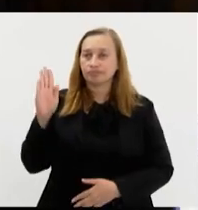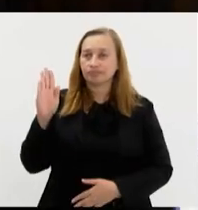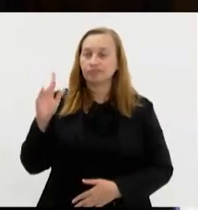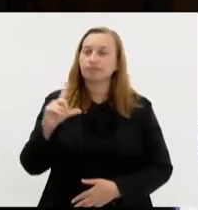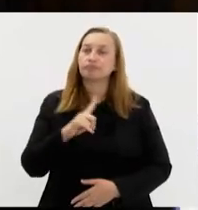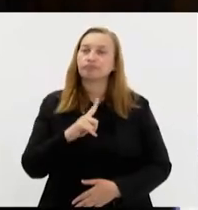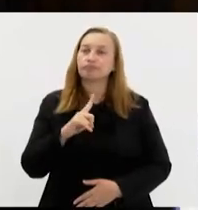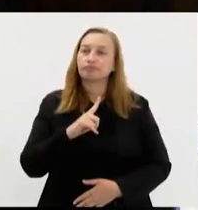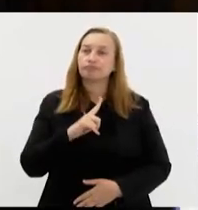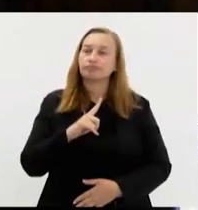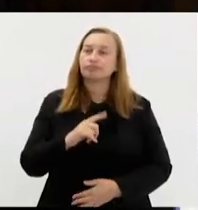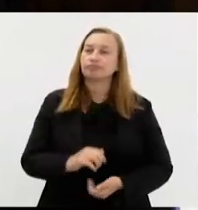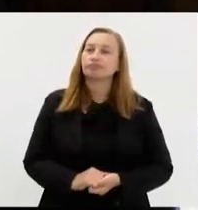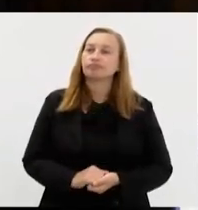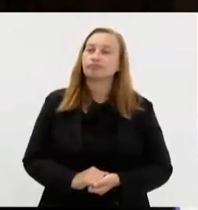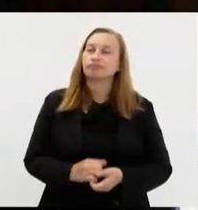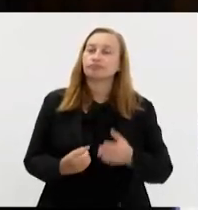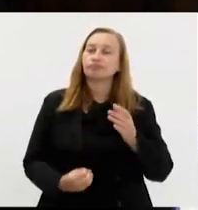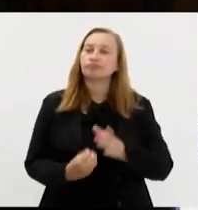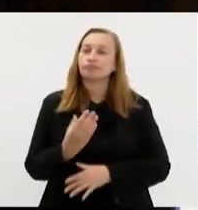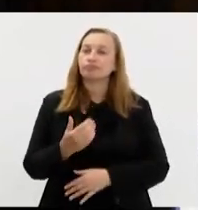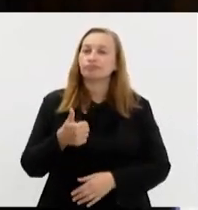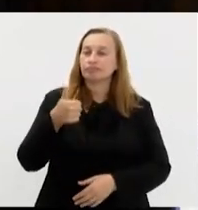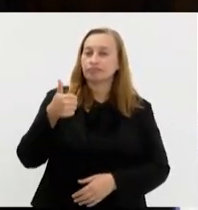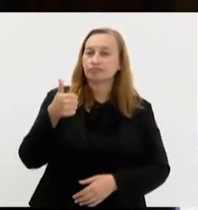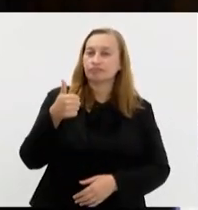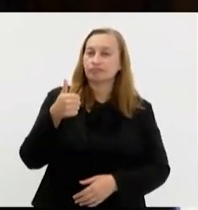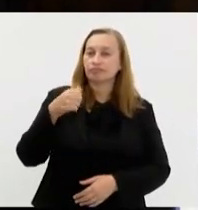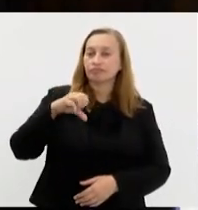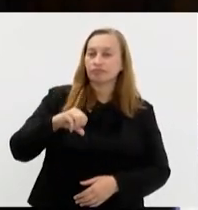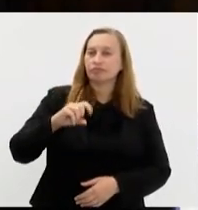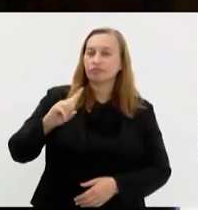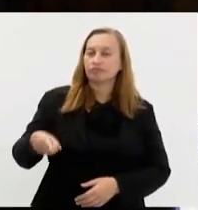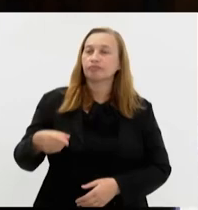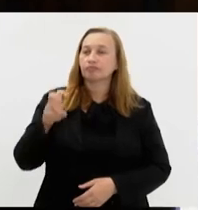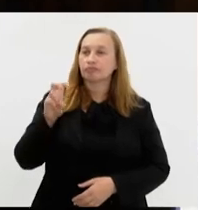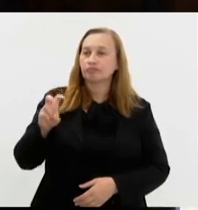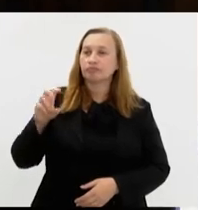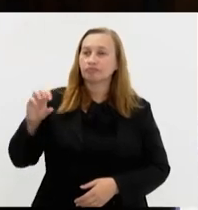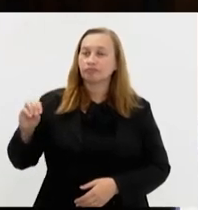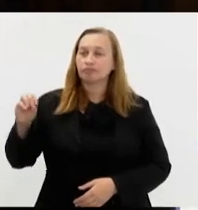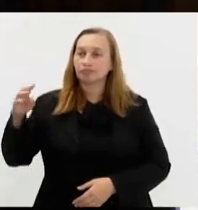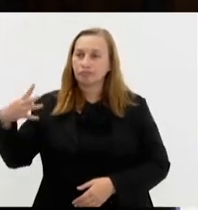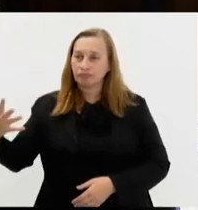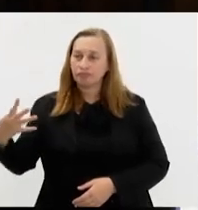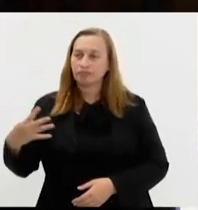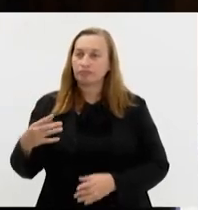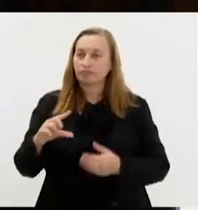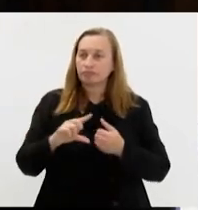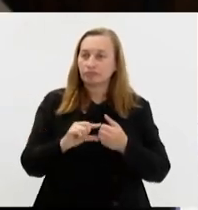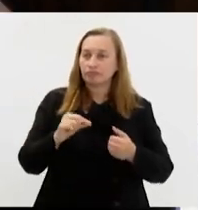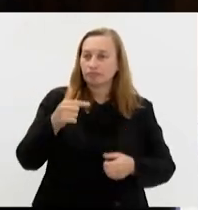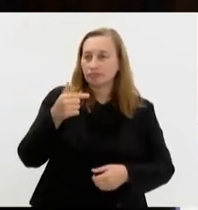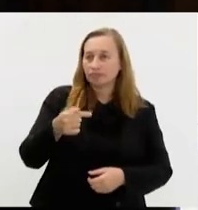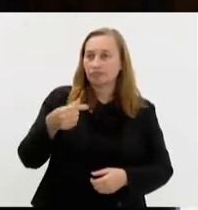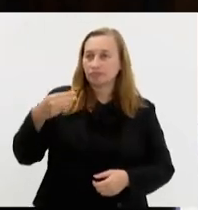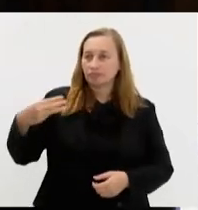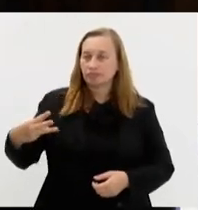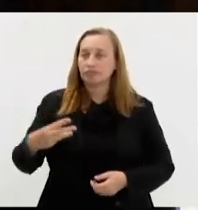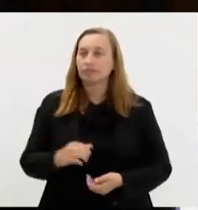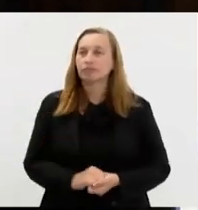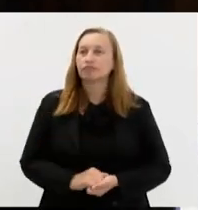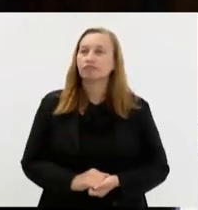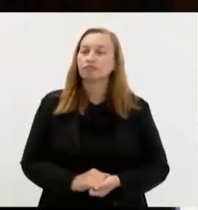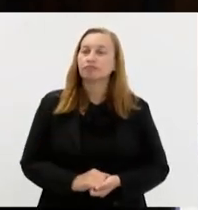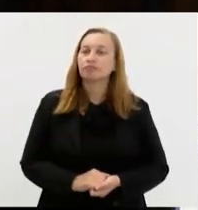teve o nascimento da 9504 do artigo 73 O que que tem no artigo 73 as condutas vedadas aos